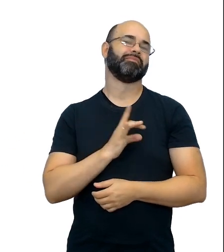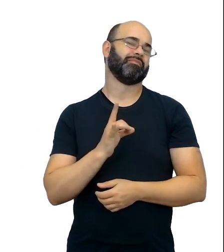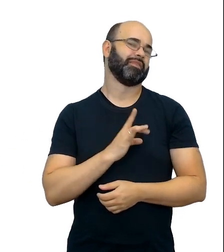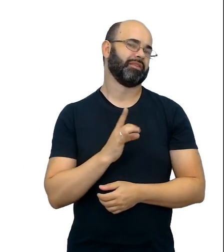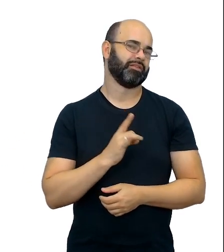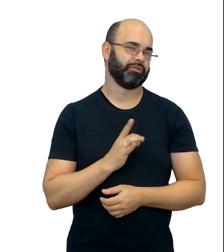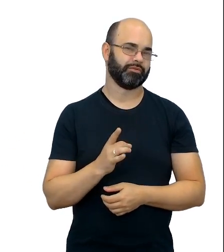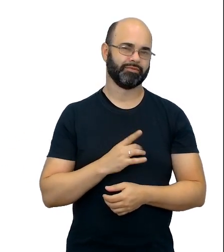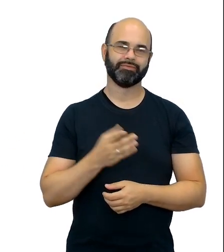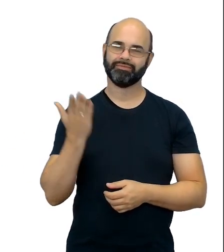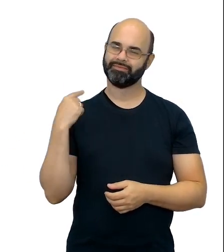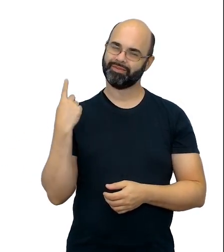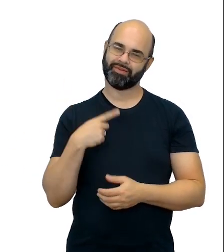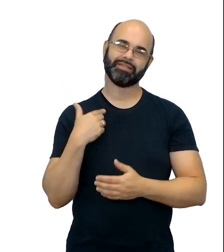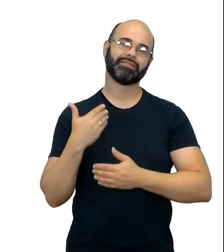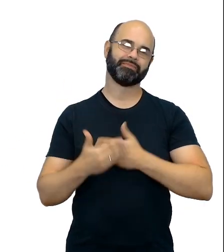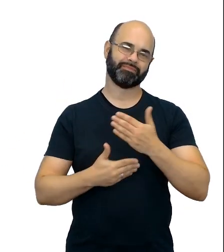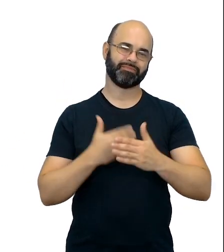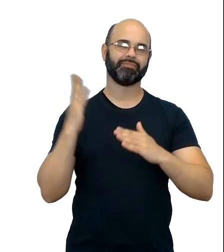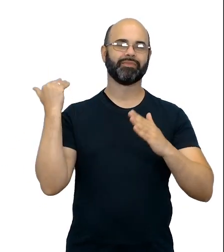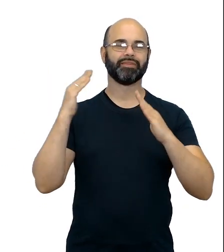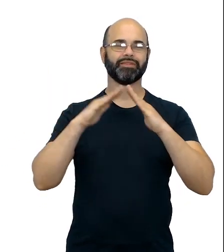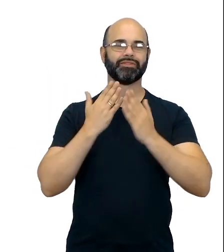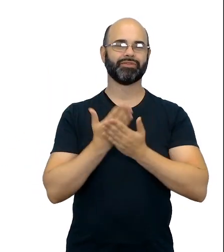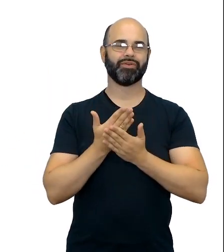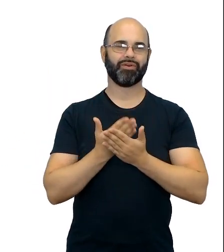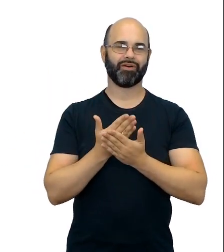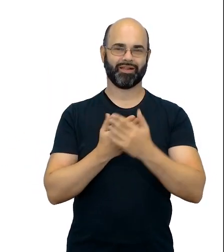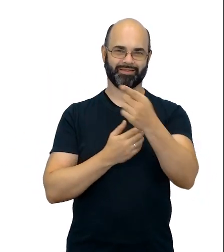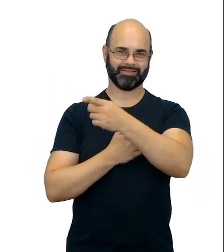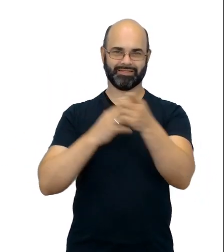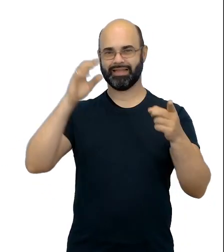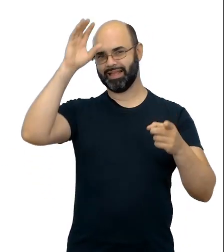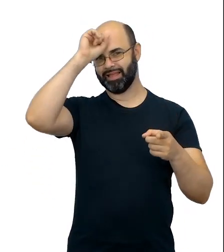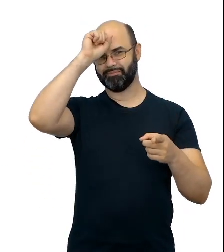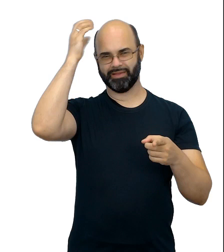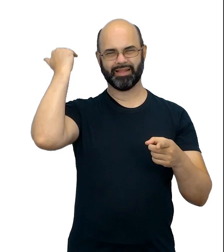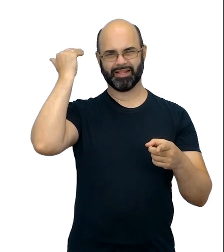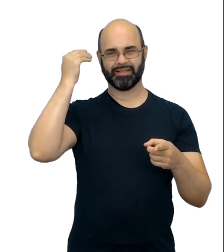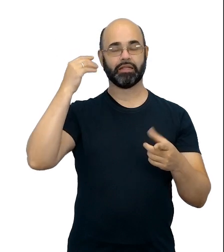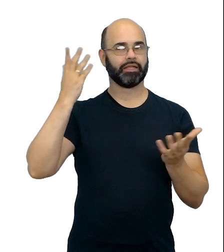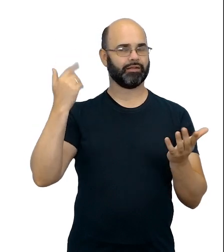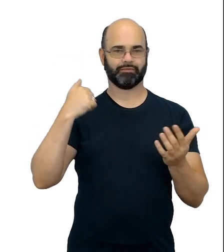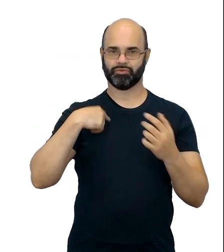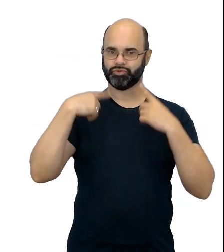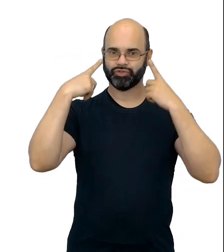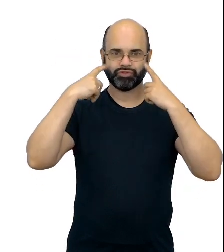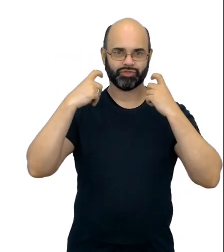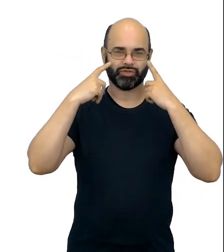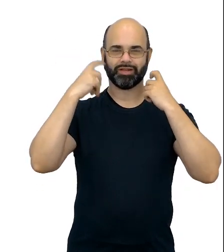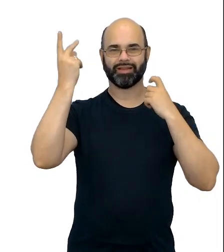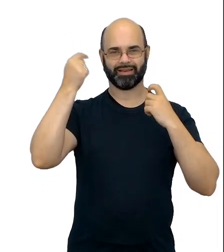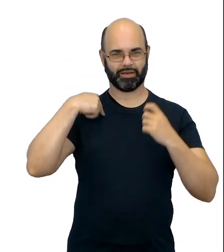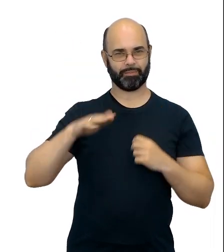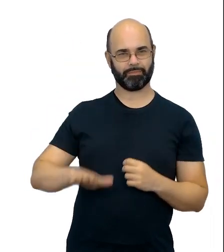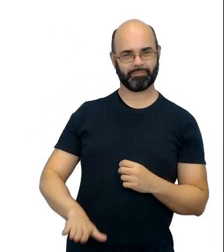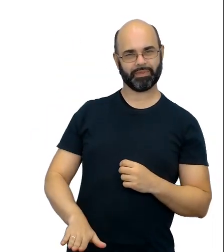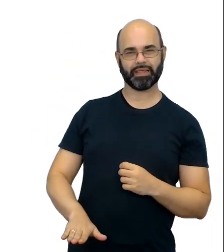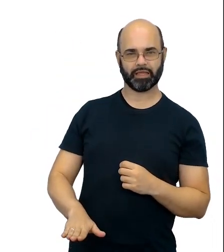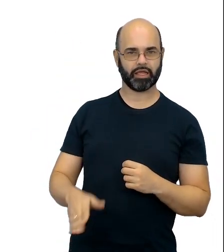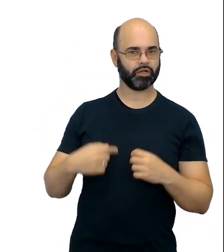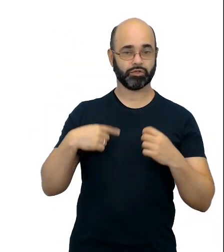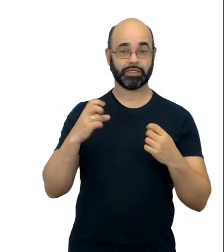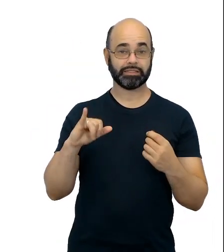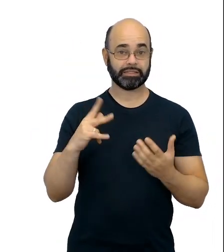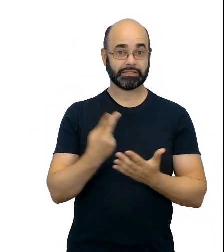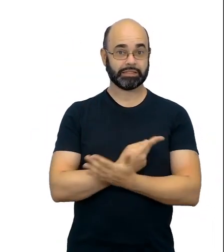no nosso processo de escola, né? Nossa, eu chorava até quando era criança, que estava na escola, quando